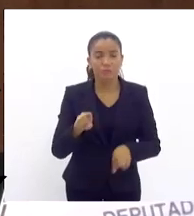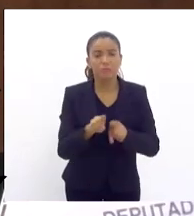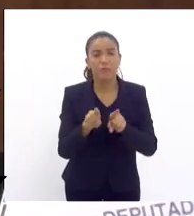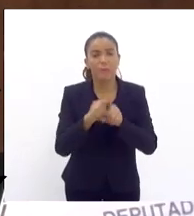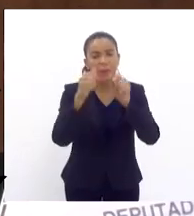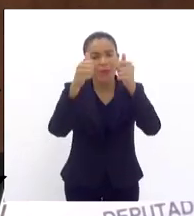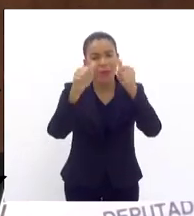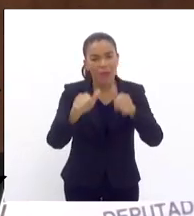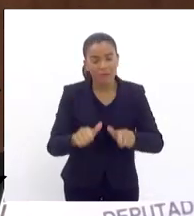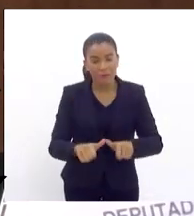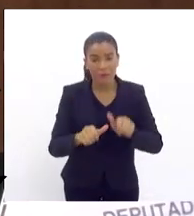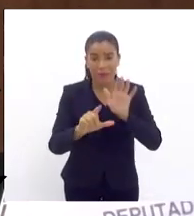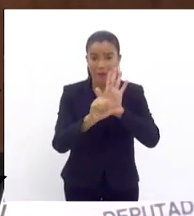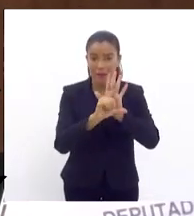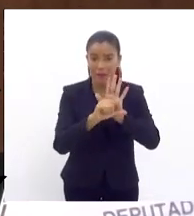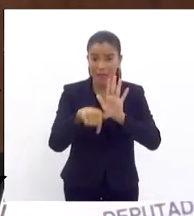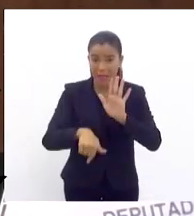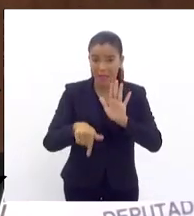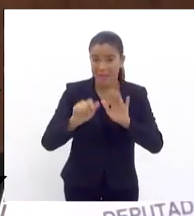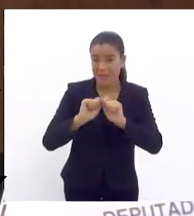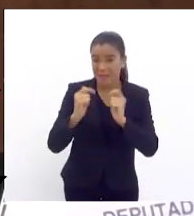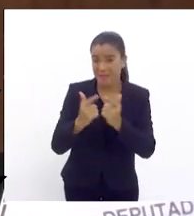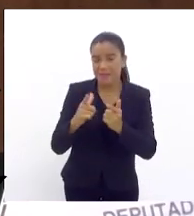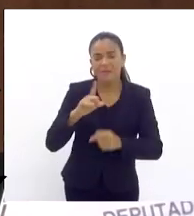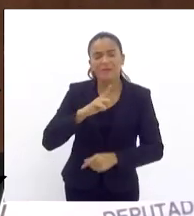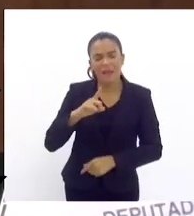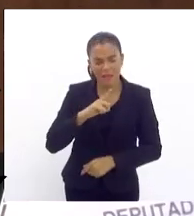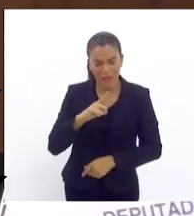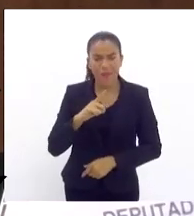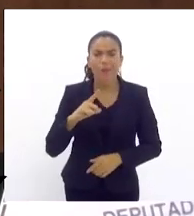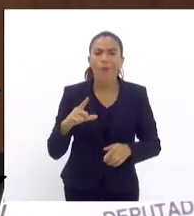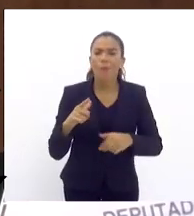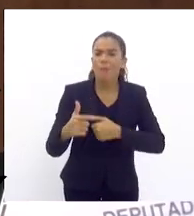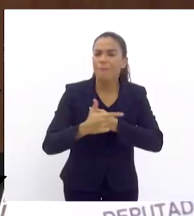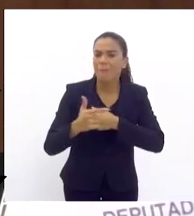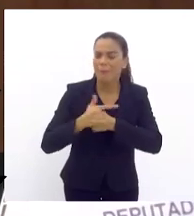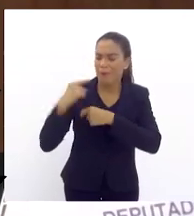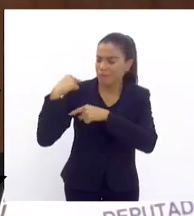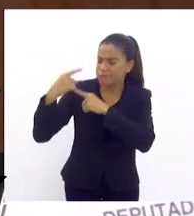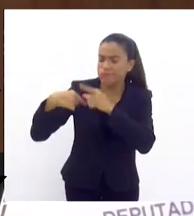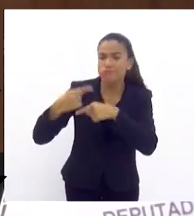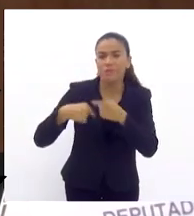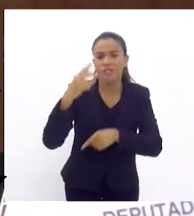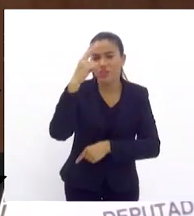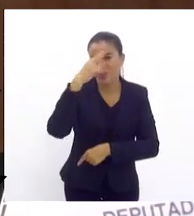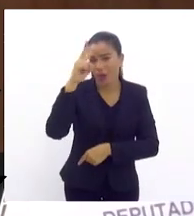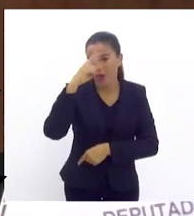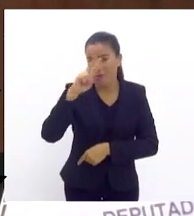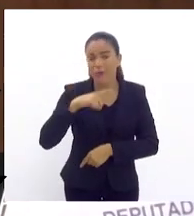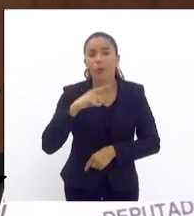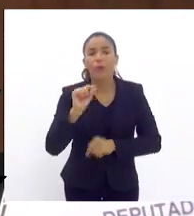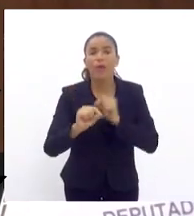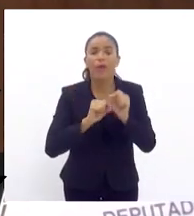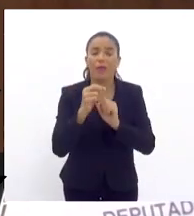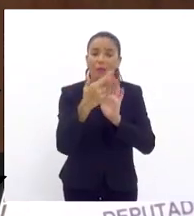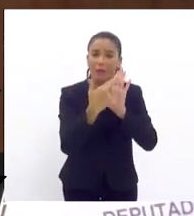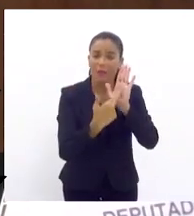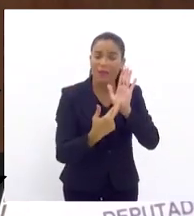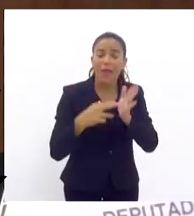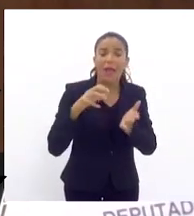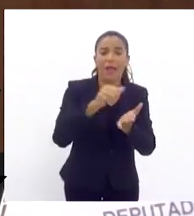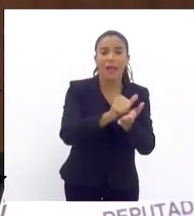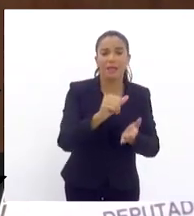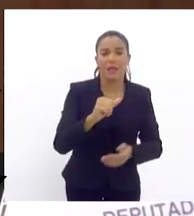a legislação. Essa casa aqui tem uma tarefa histórica de colocar a tarifa social como o critério do cadastro social,